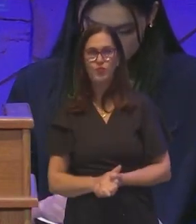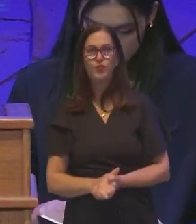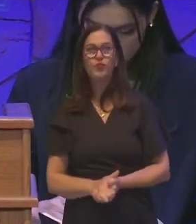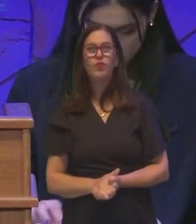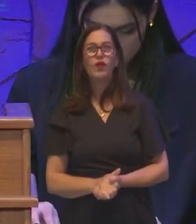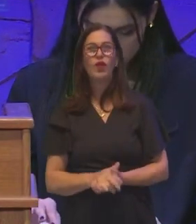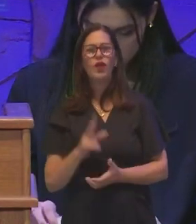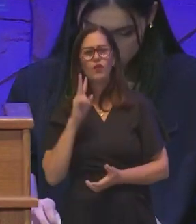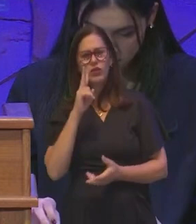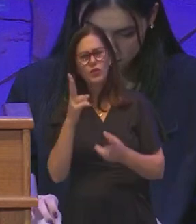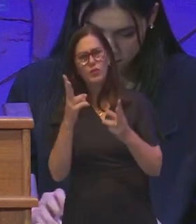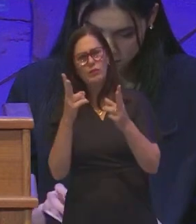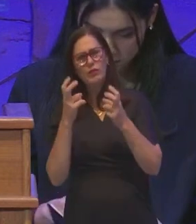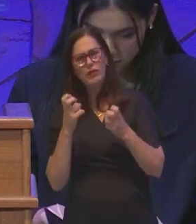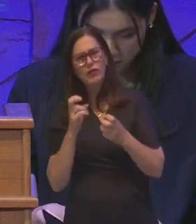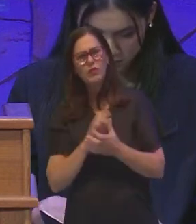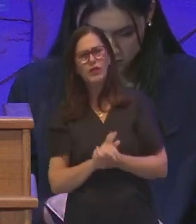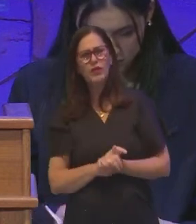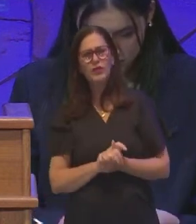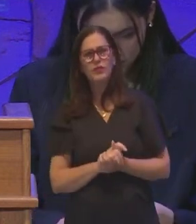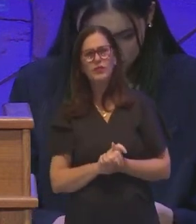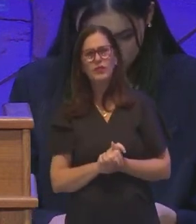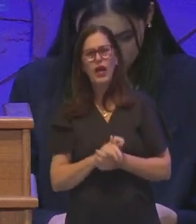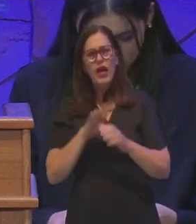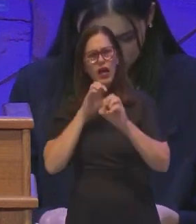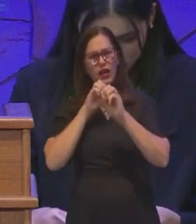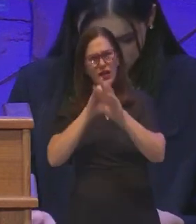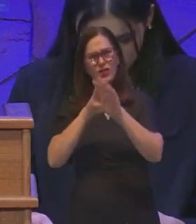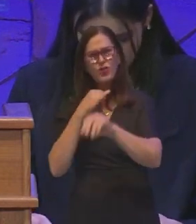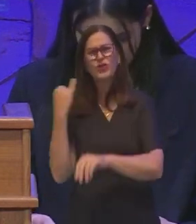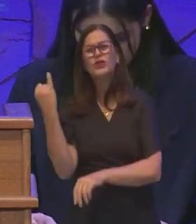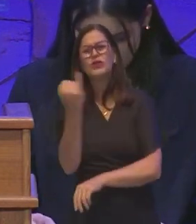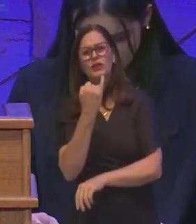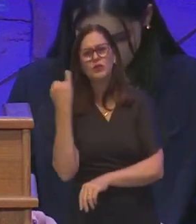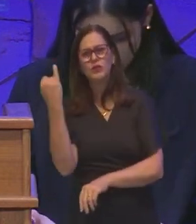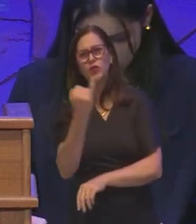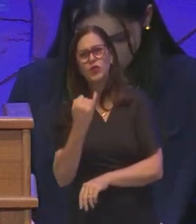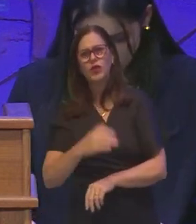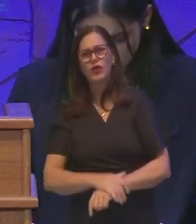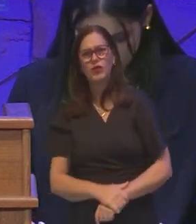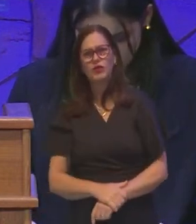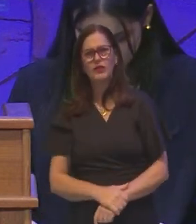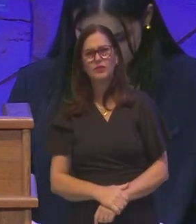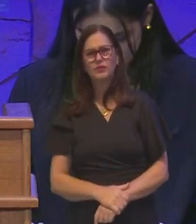E você verá comigo lições importantes